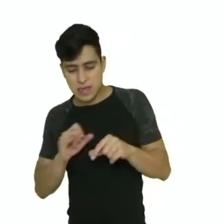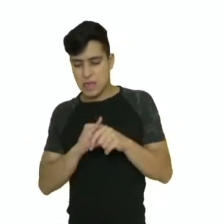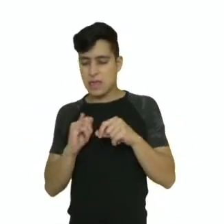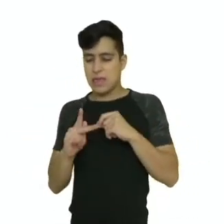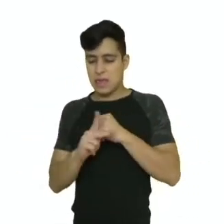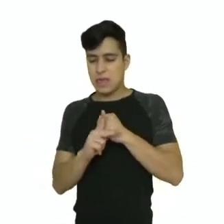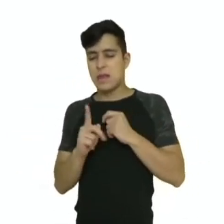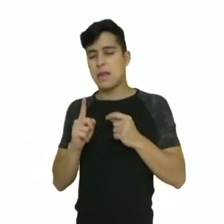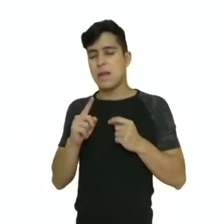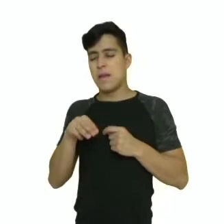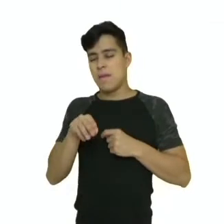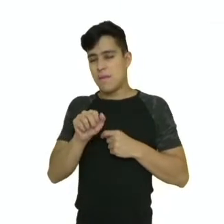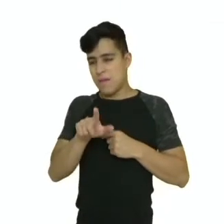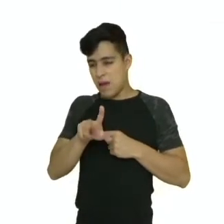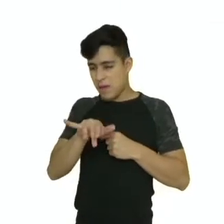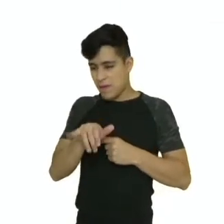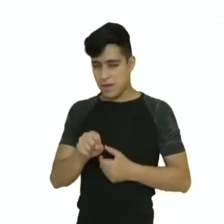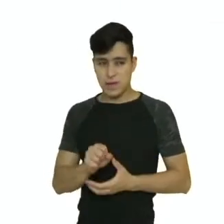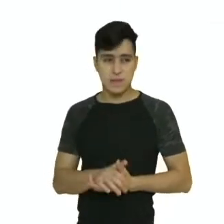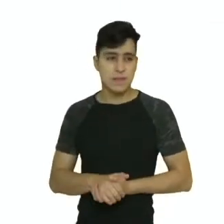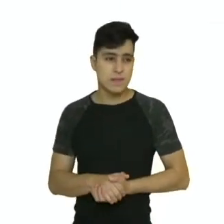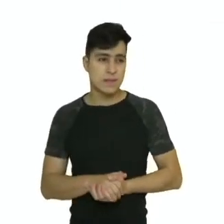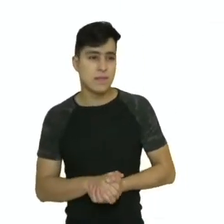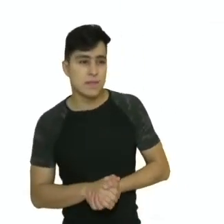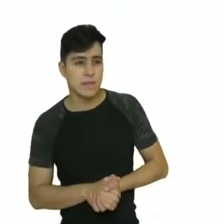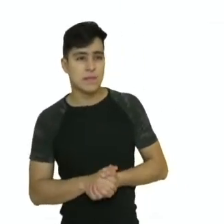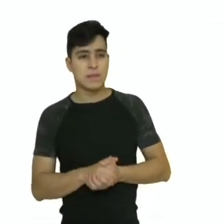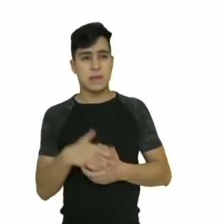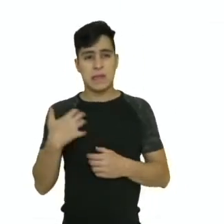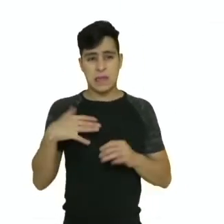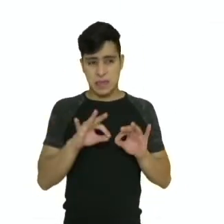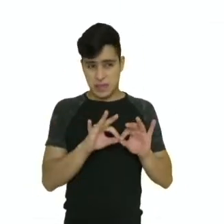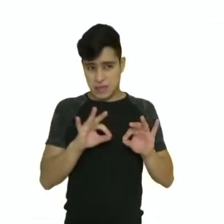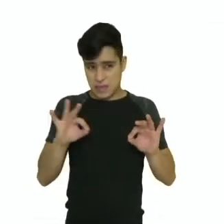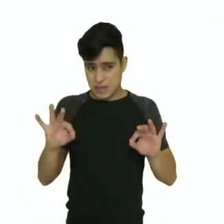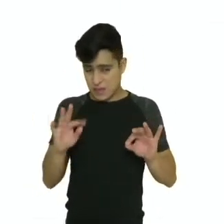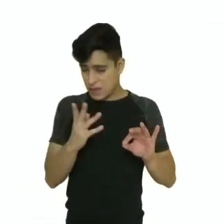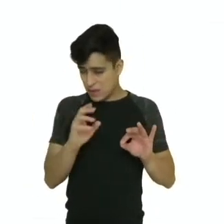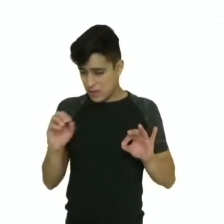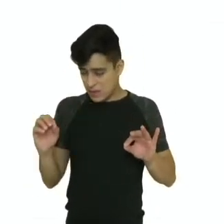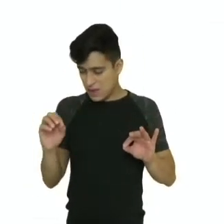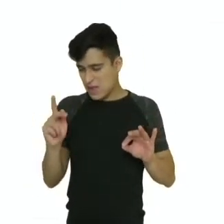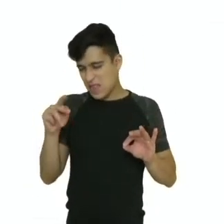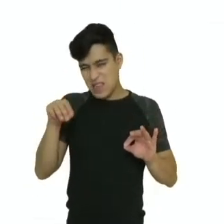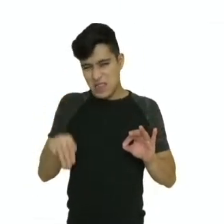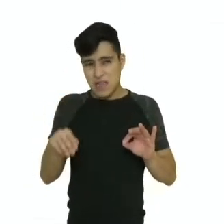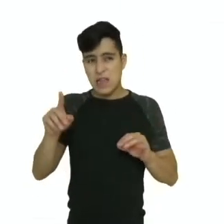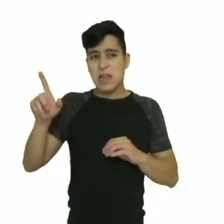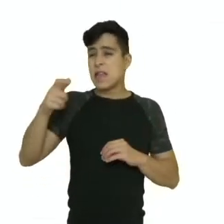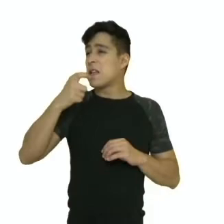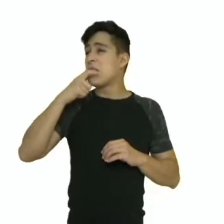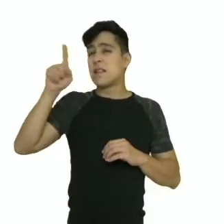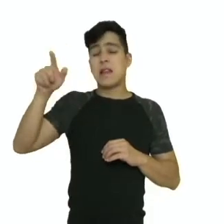bom? Então, olha só, a Argentina está a 464 km de distância e a Inglaterra